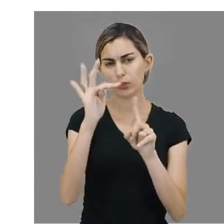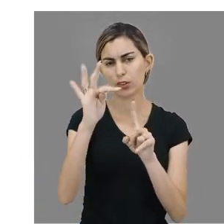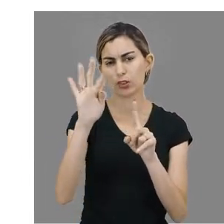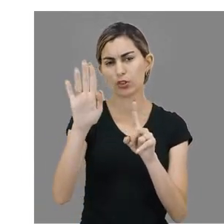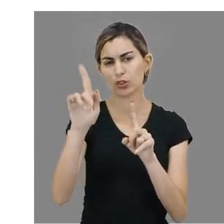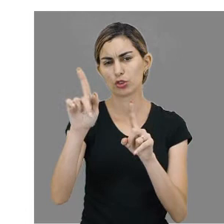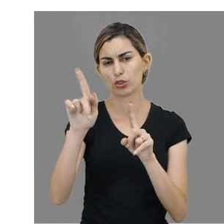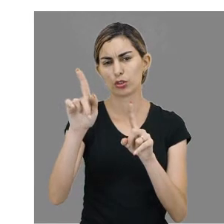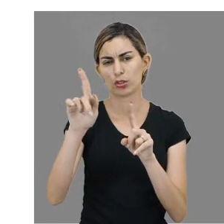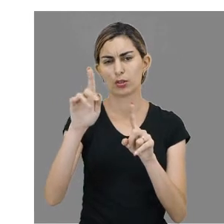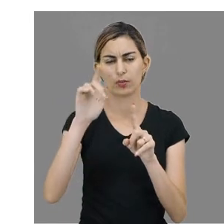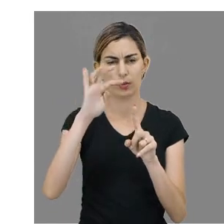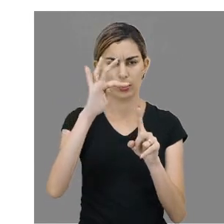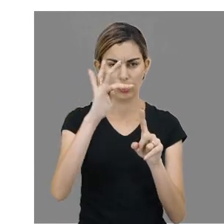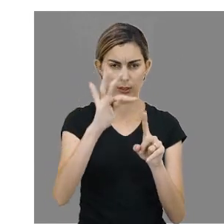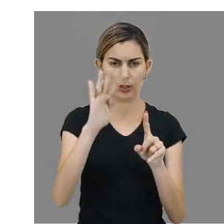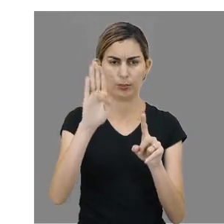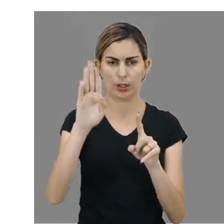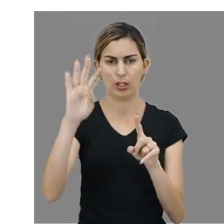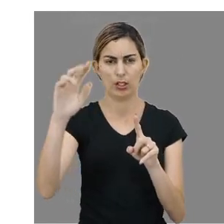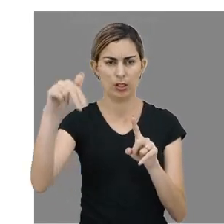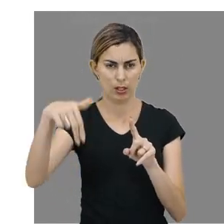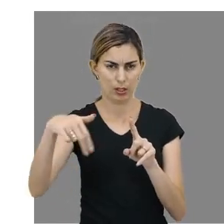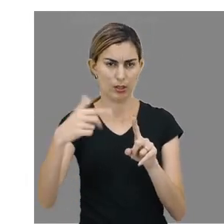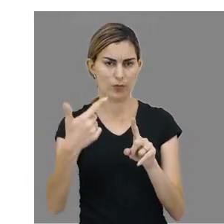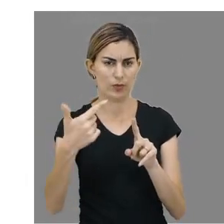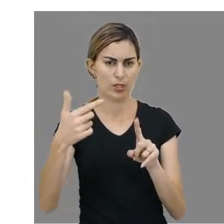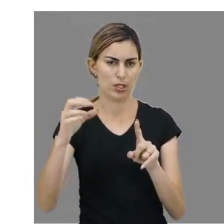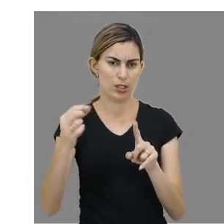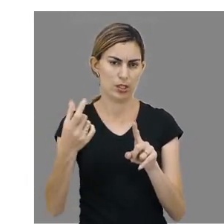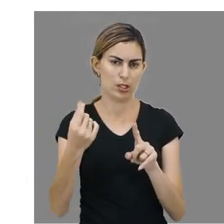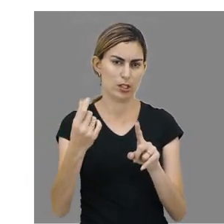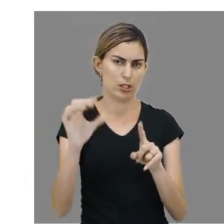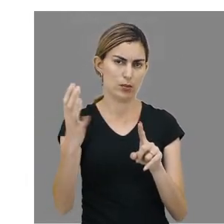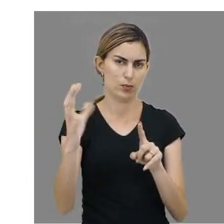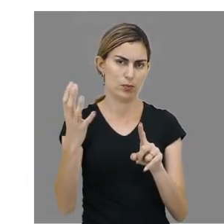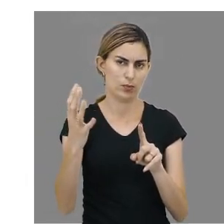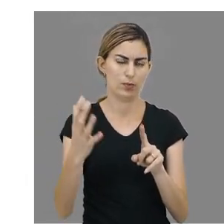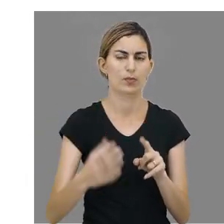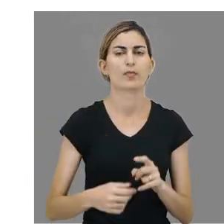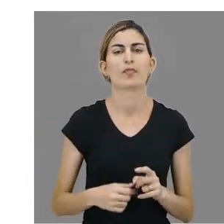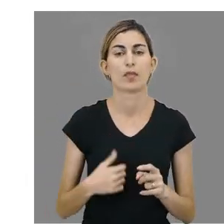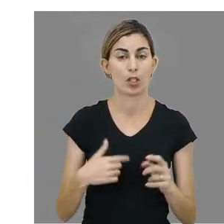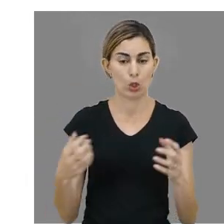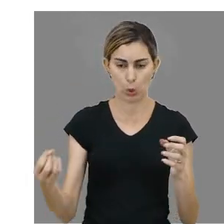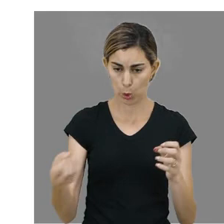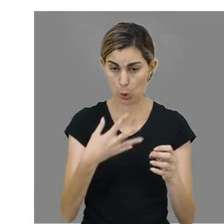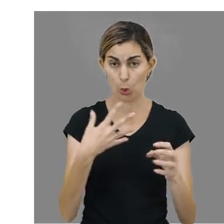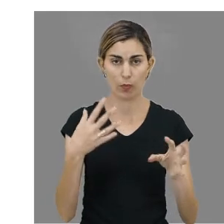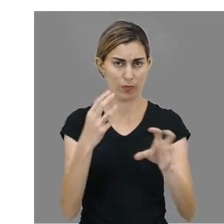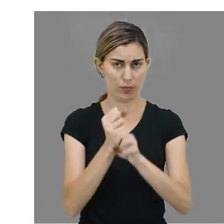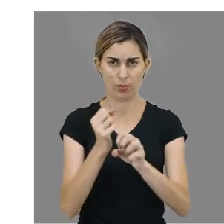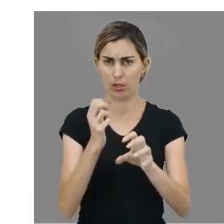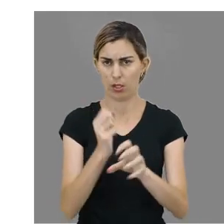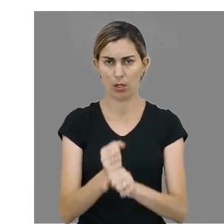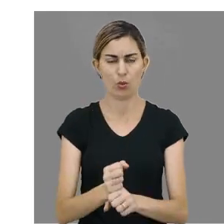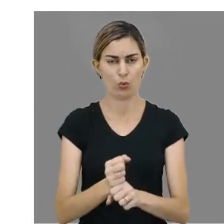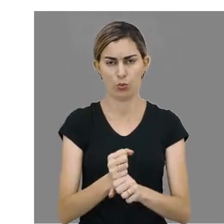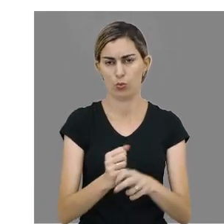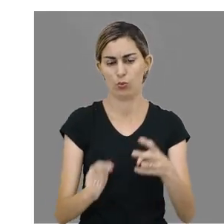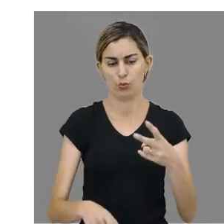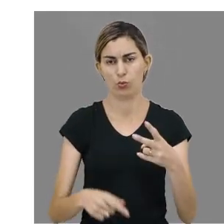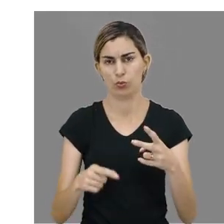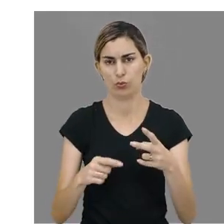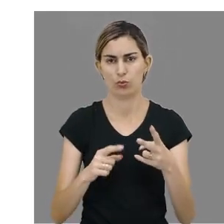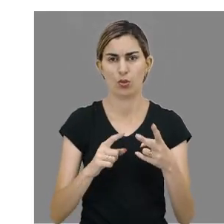natural, 20 graus Celsius. A partir desses dados, vamos realizar o novo cálculo, ou seja, a situação